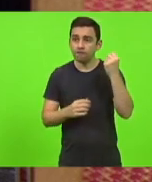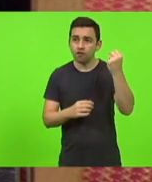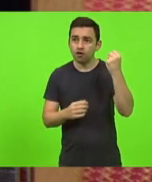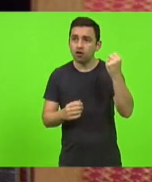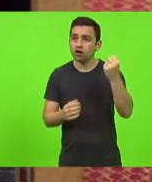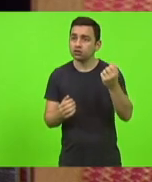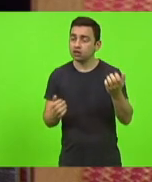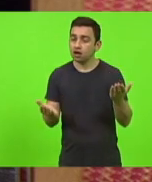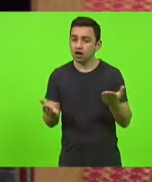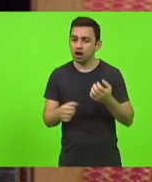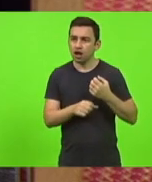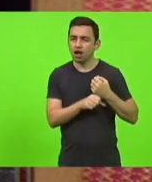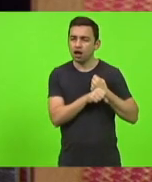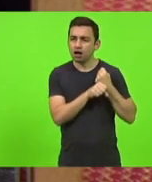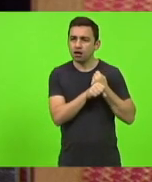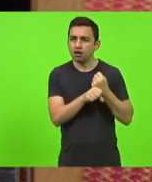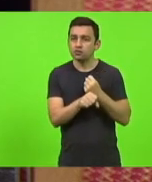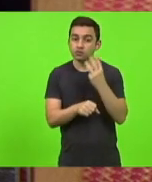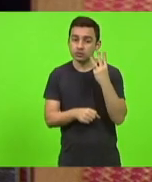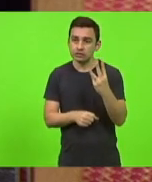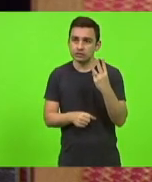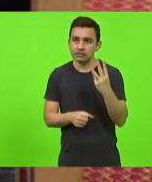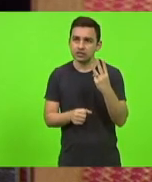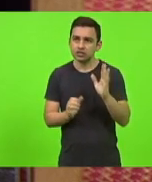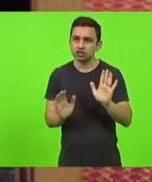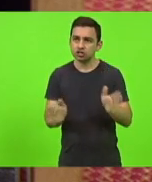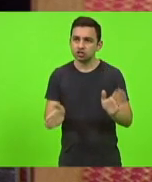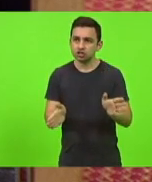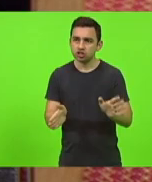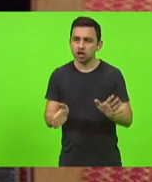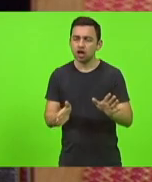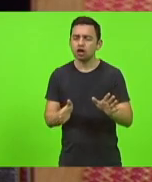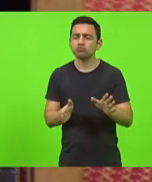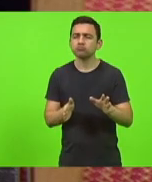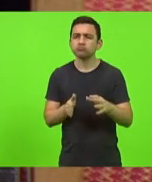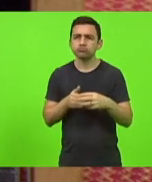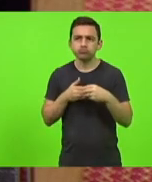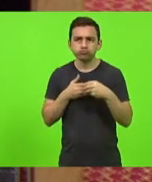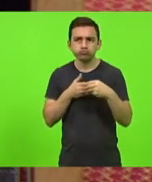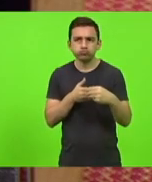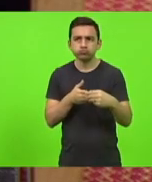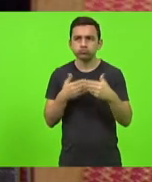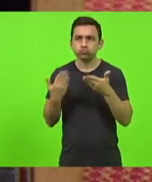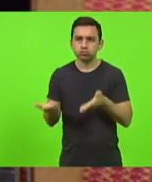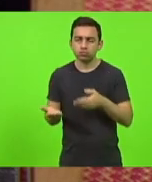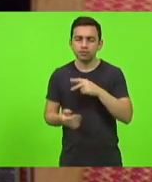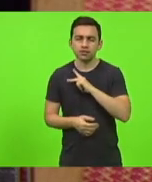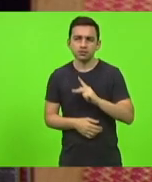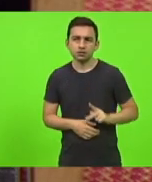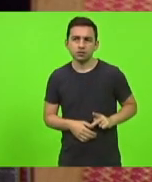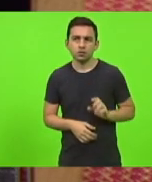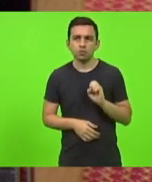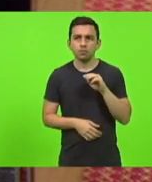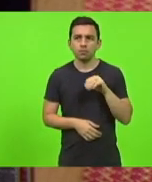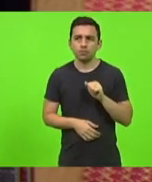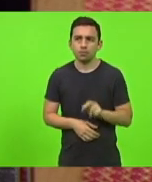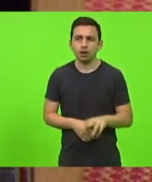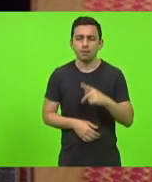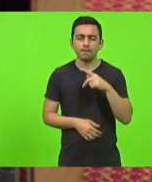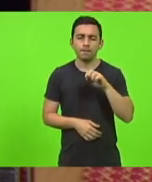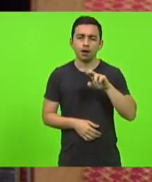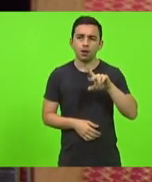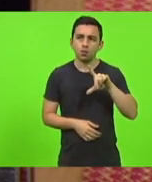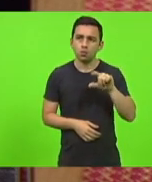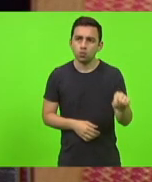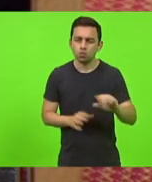últimos 2, 3 anos na condução do presidente Omar, do Paulo e de toda essa